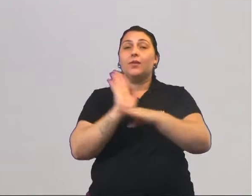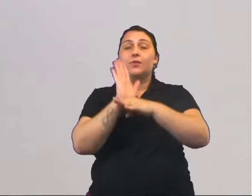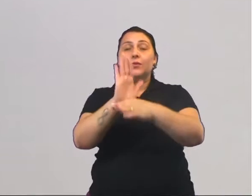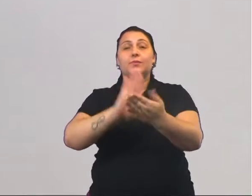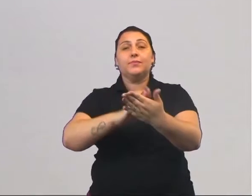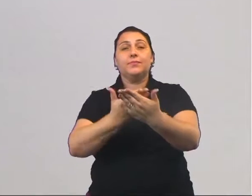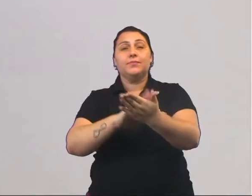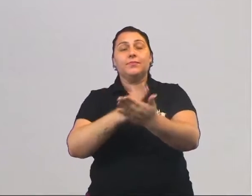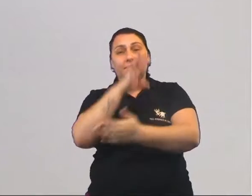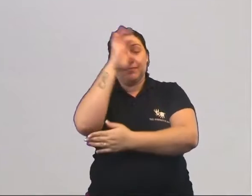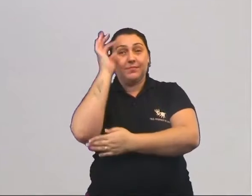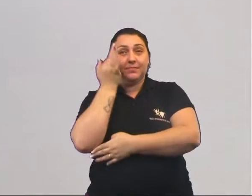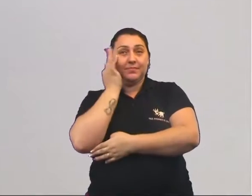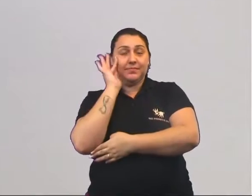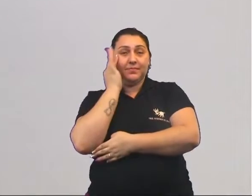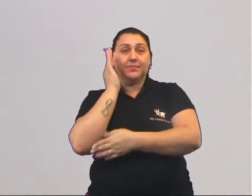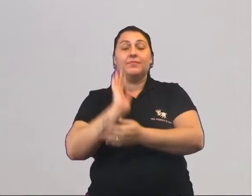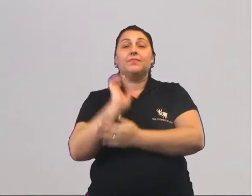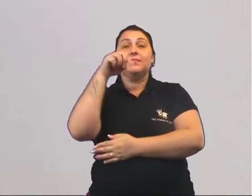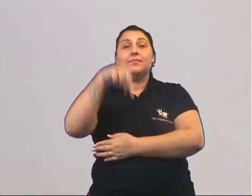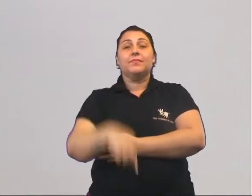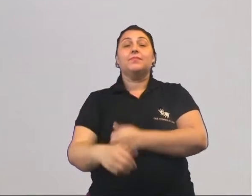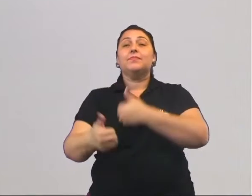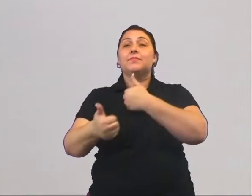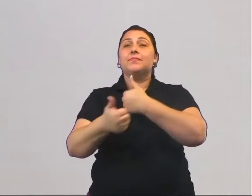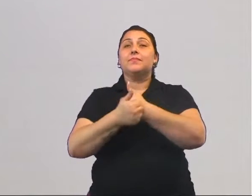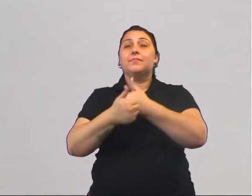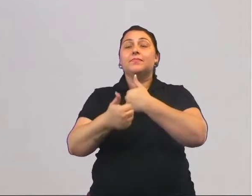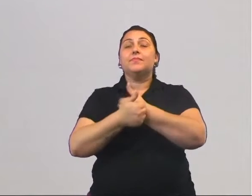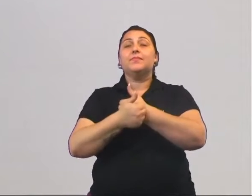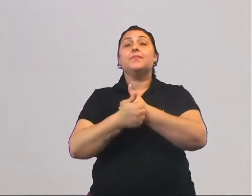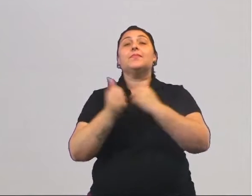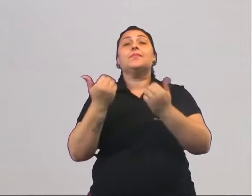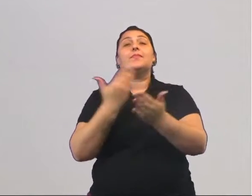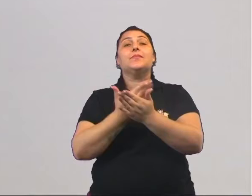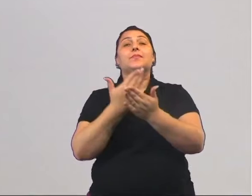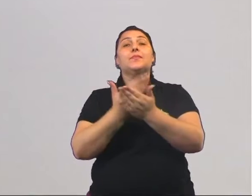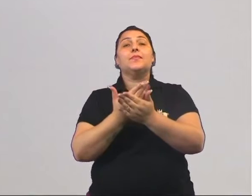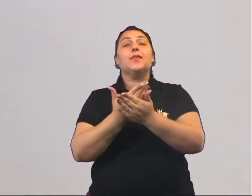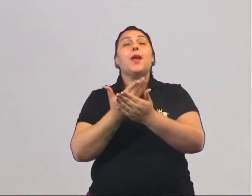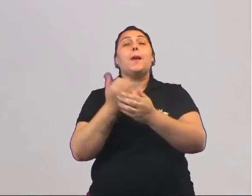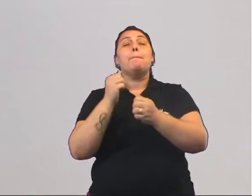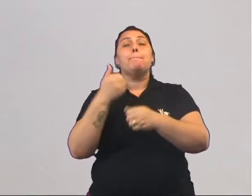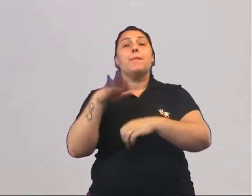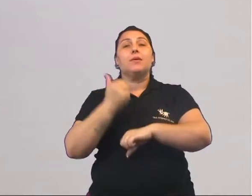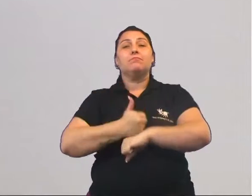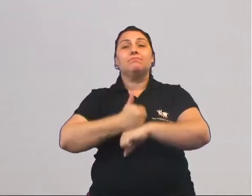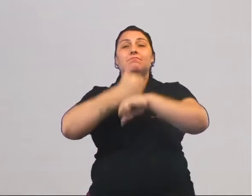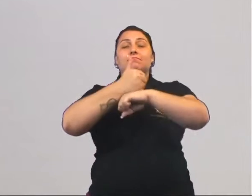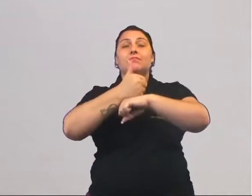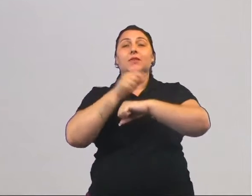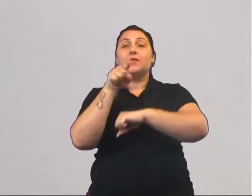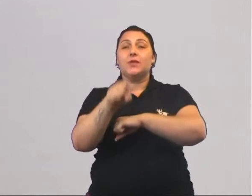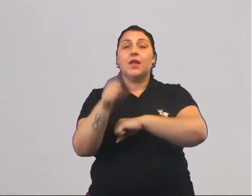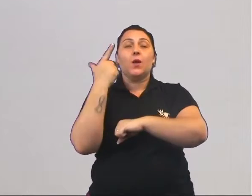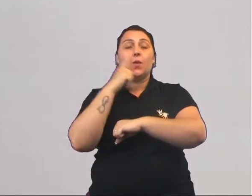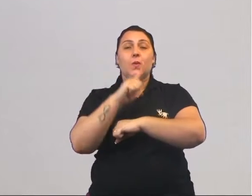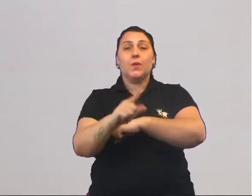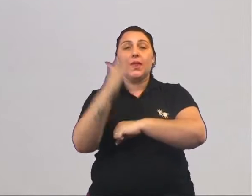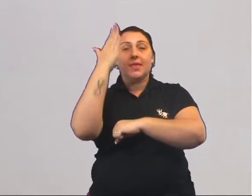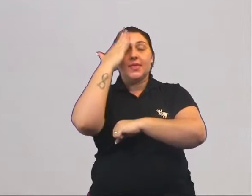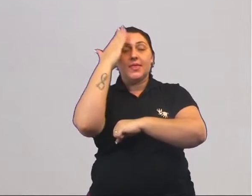ajuda da intérprete fofa aqui ao meu lado, para que esta aula chegue até você com mais qualidade e que você